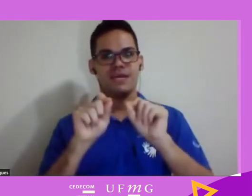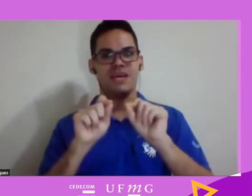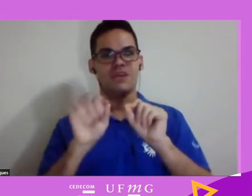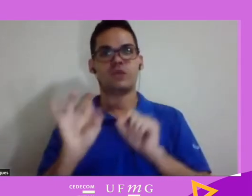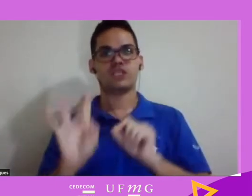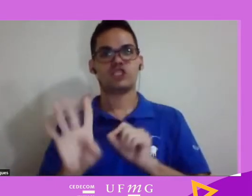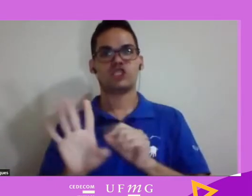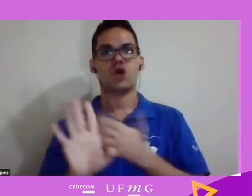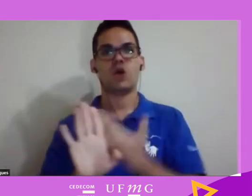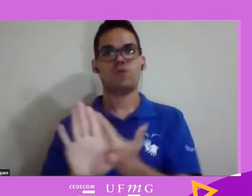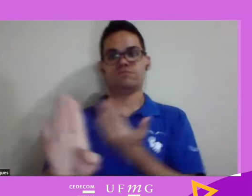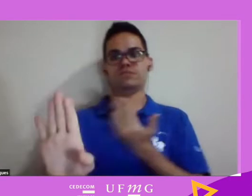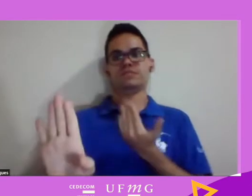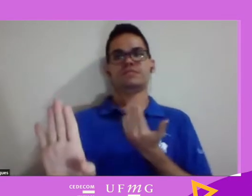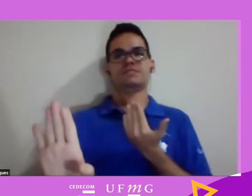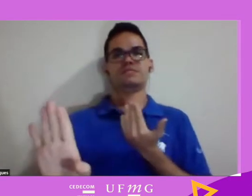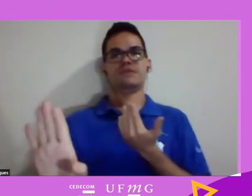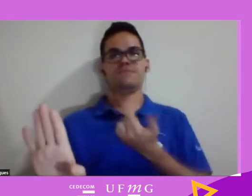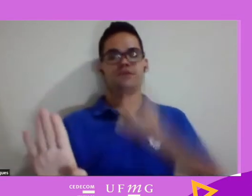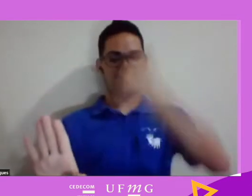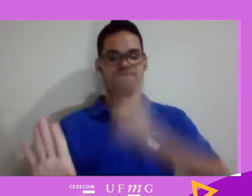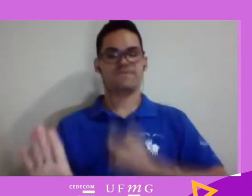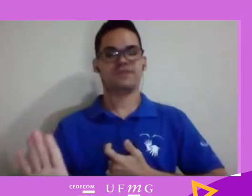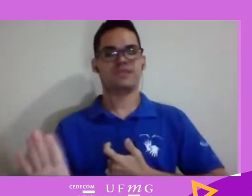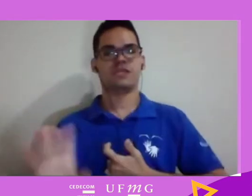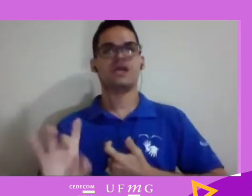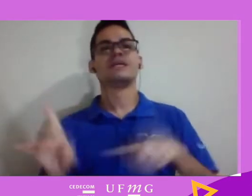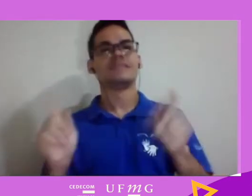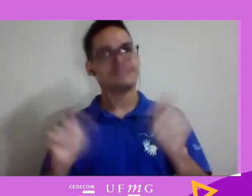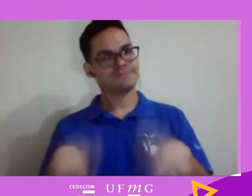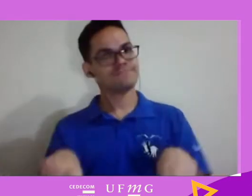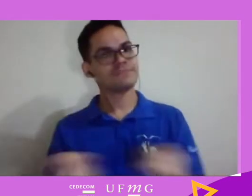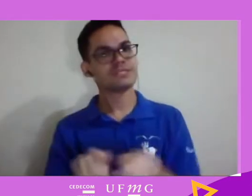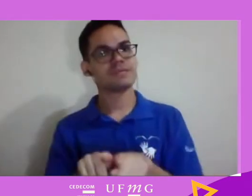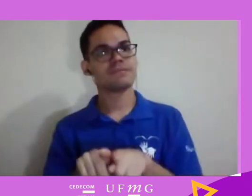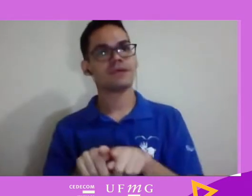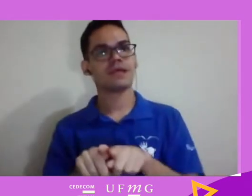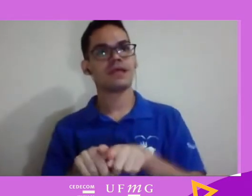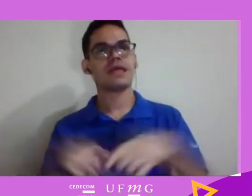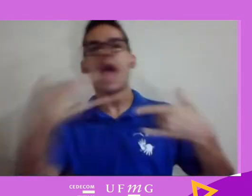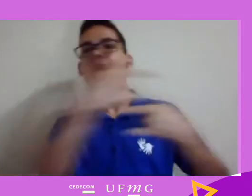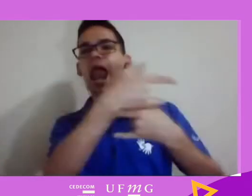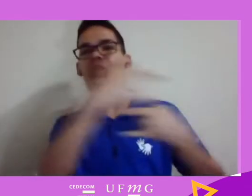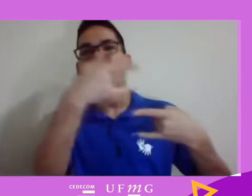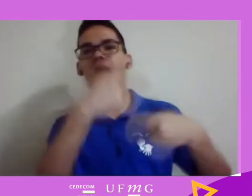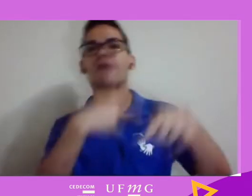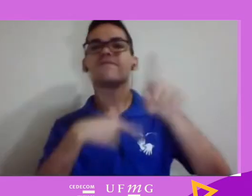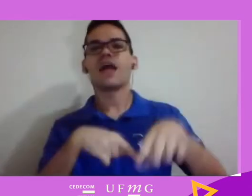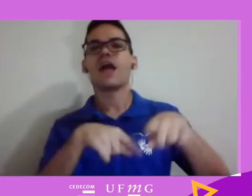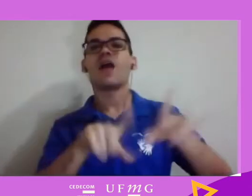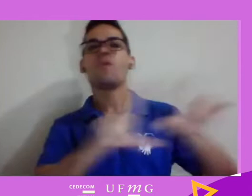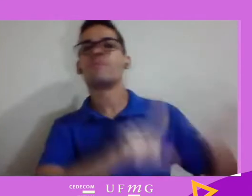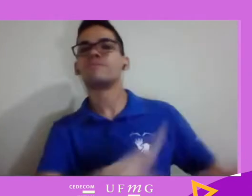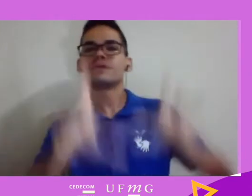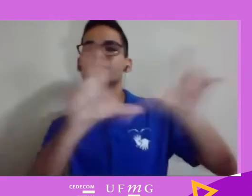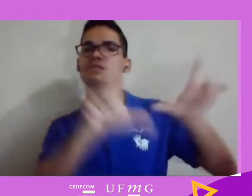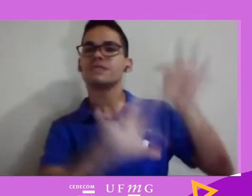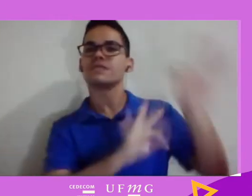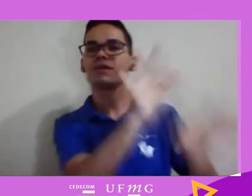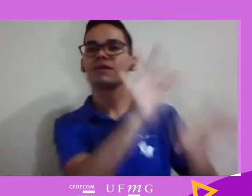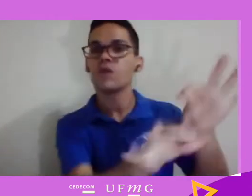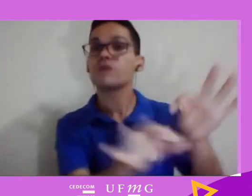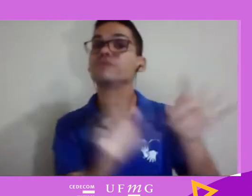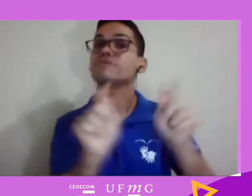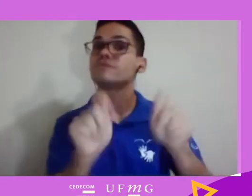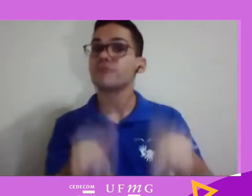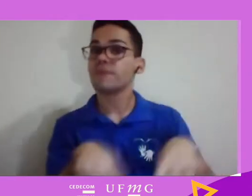Essa live, por exemplo, é uma janela tecnológica no qual eu interajo com você e com todo mundo que está nos acompanhando